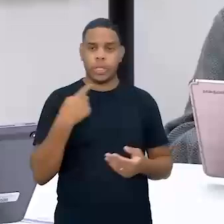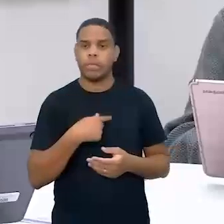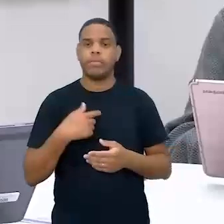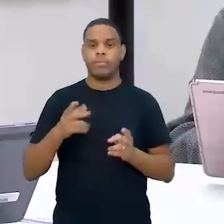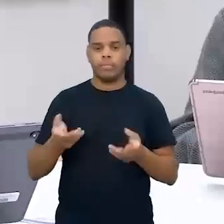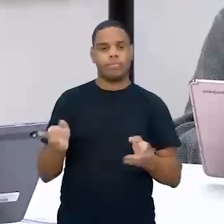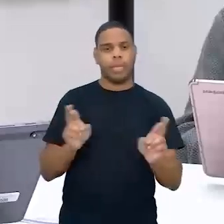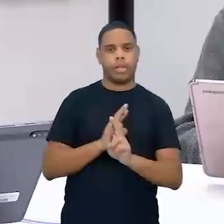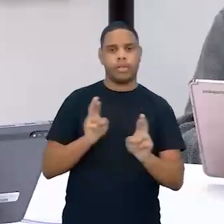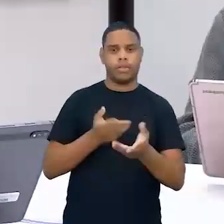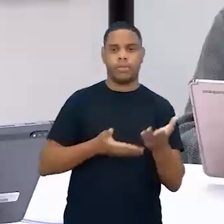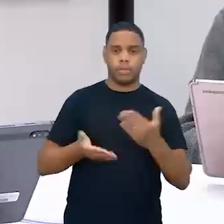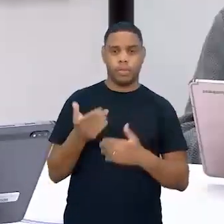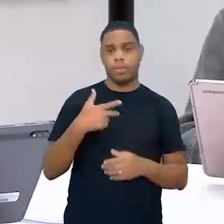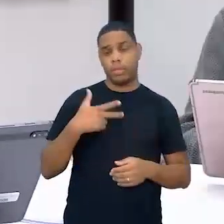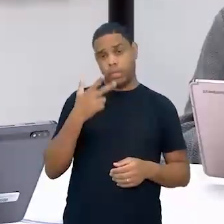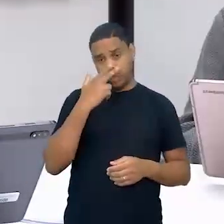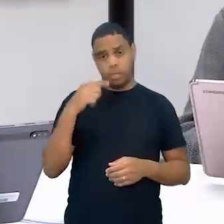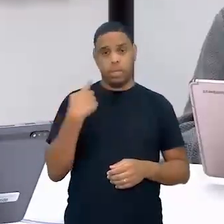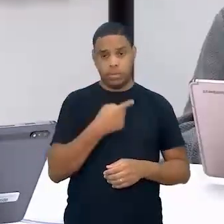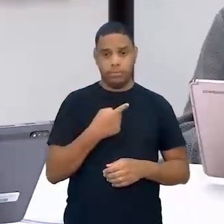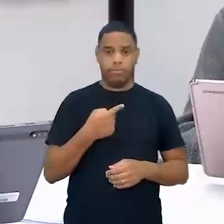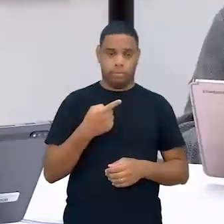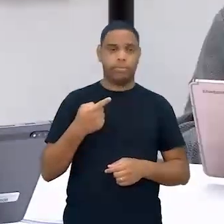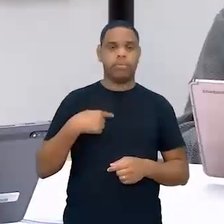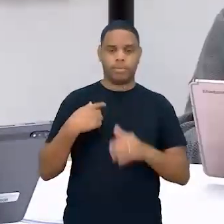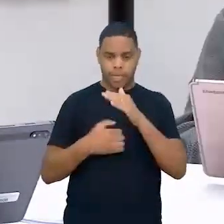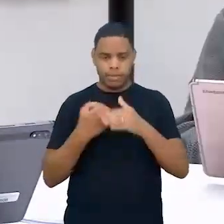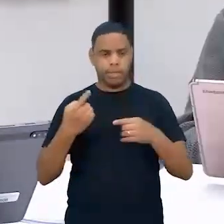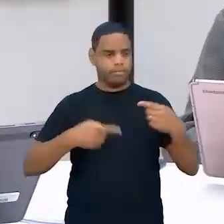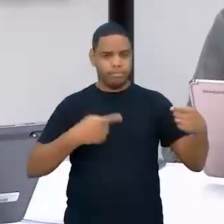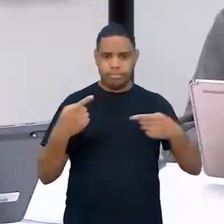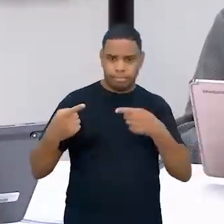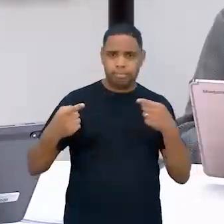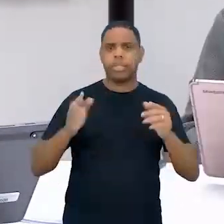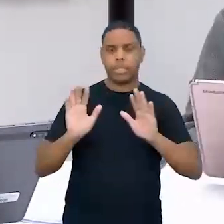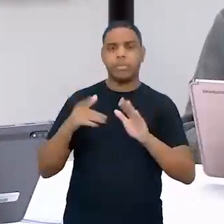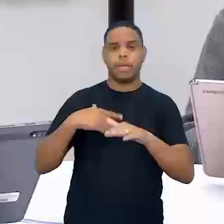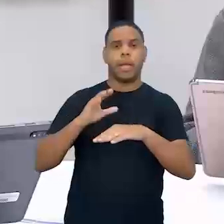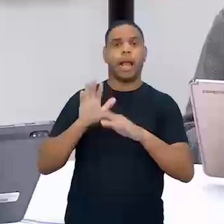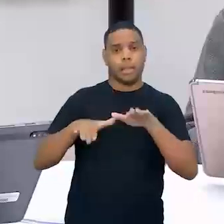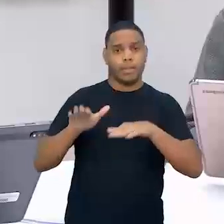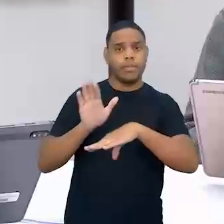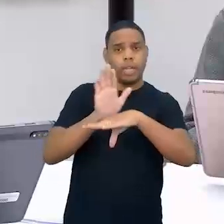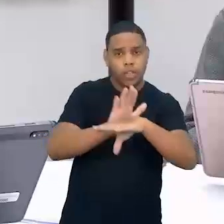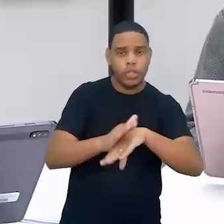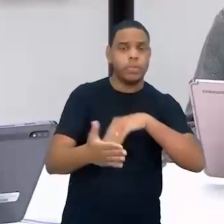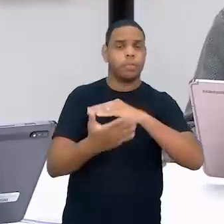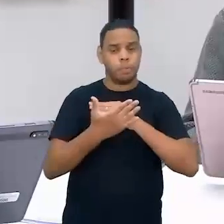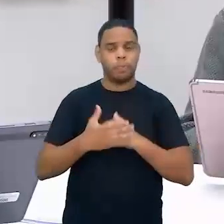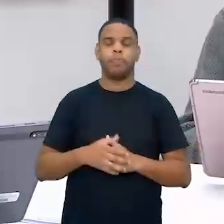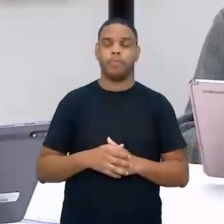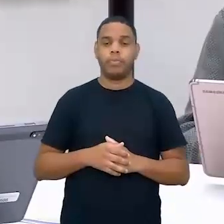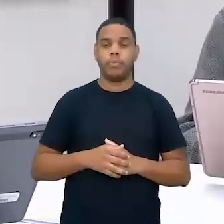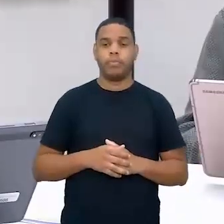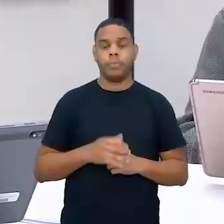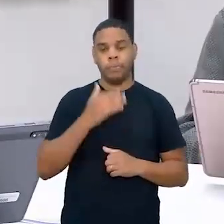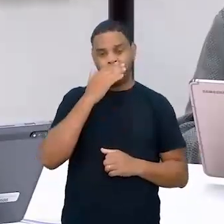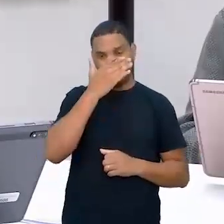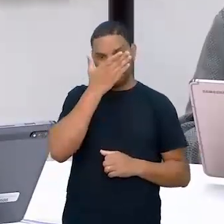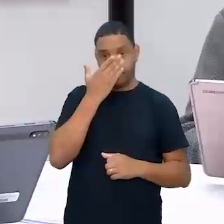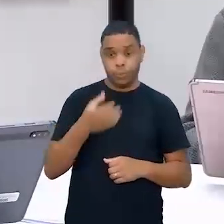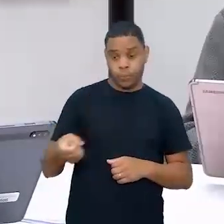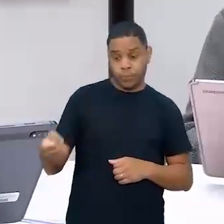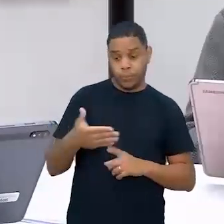a se relacionar. Tem horas que sim, a gente vai competir, mas tem horas que a gente vai cooperar um com o outro, né? Então, assim, as